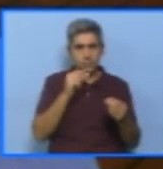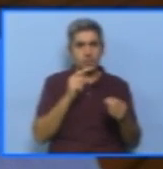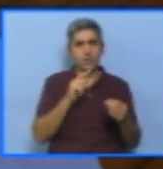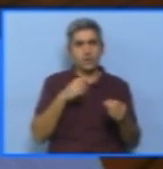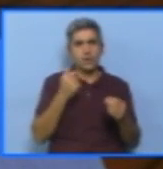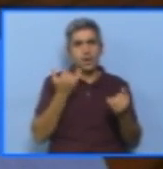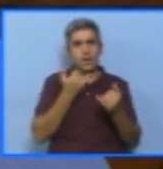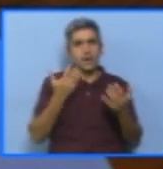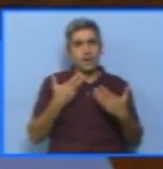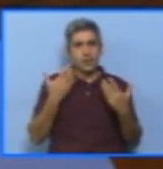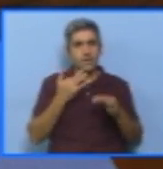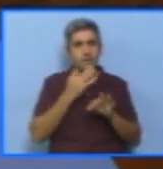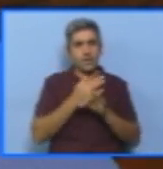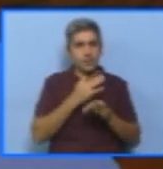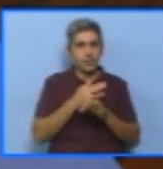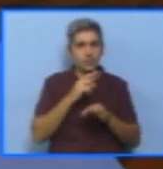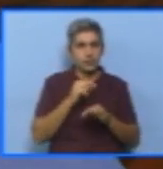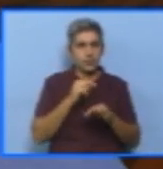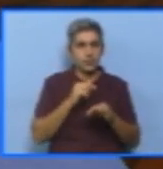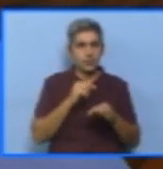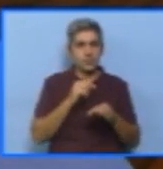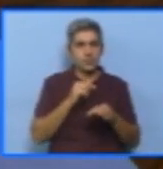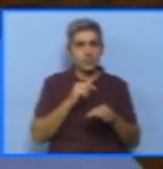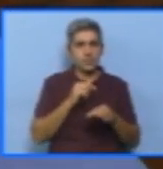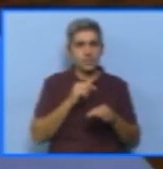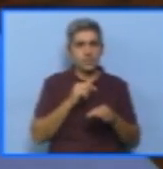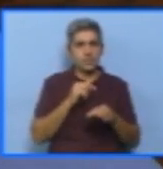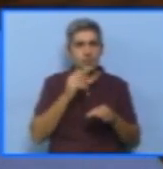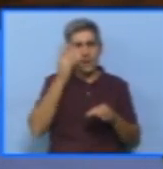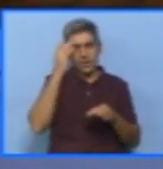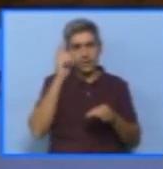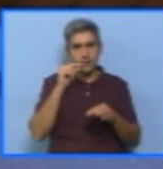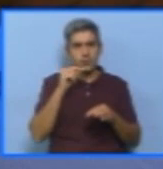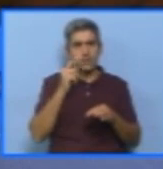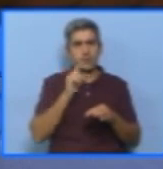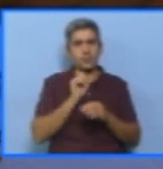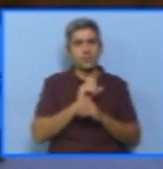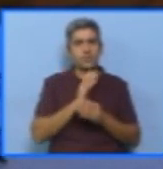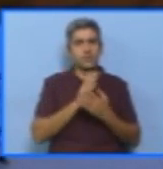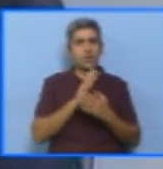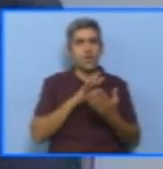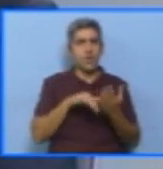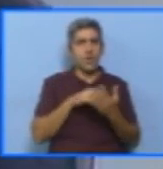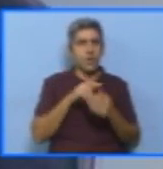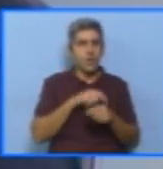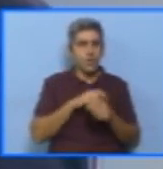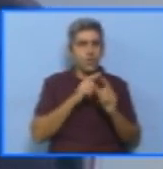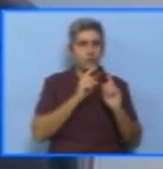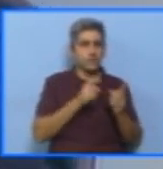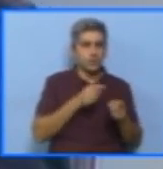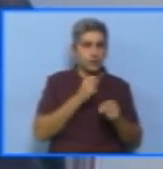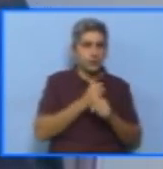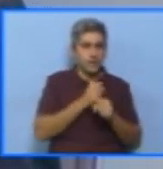tom de alegria e um tom de festa que ultrapassa. Eu julgo que até que não se prende pelos simples horários de começar